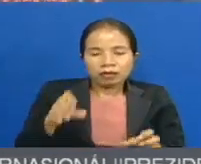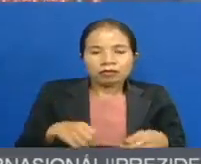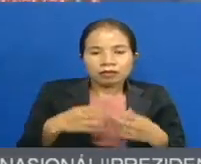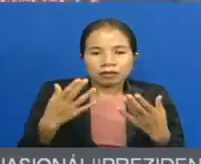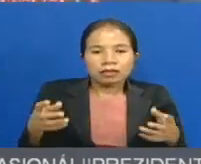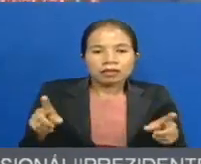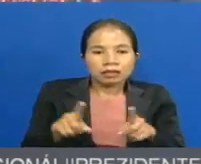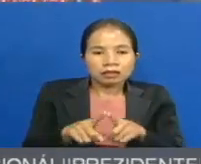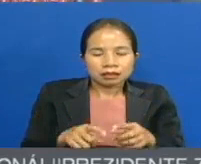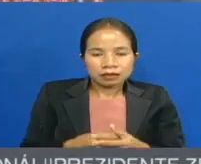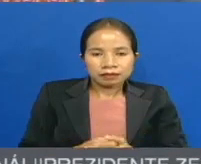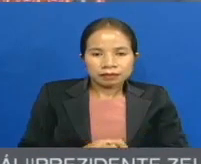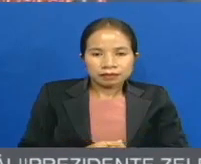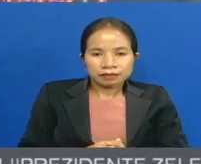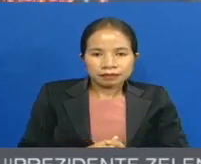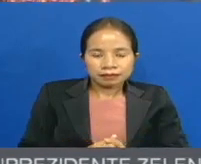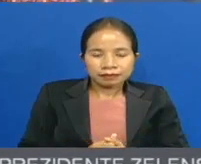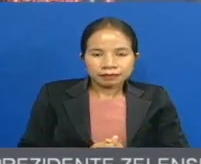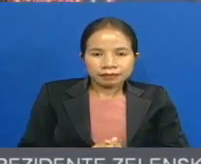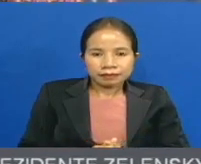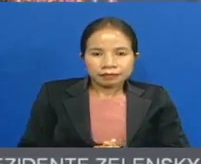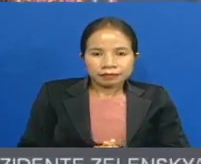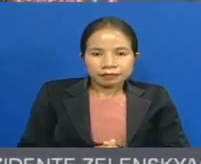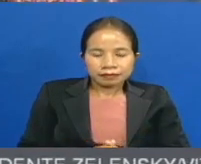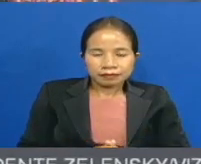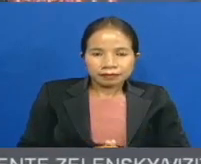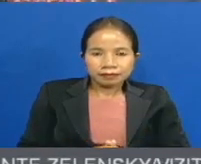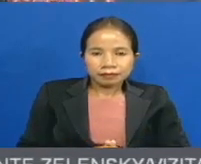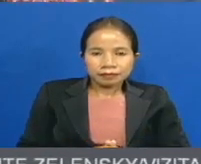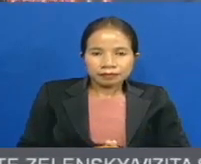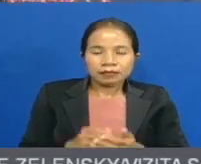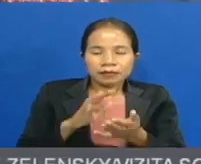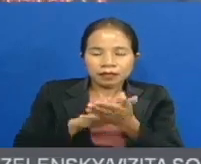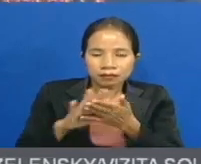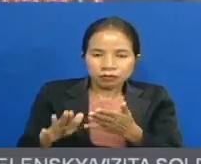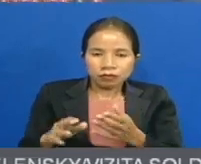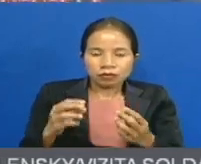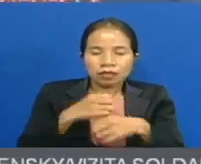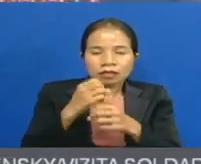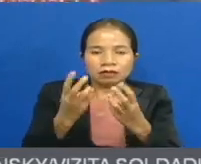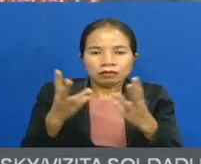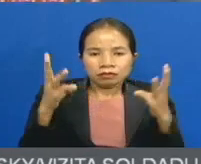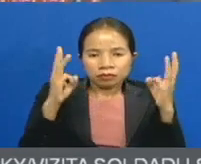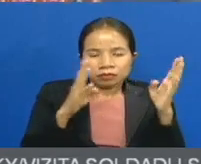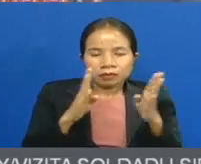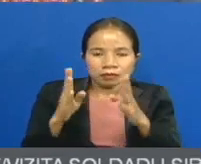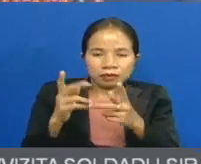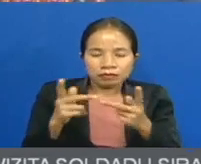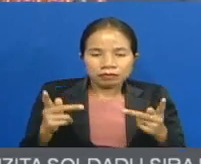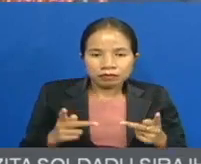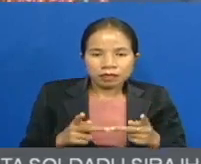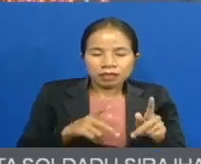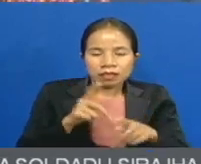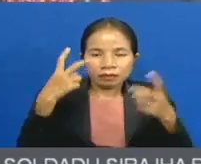sane anta ku se orsam ente pemo pane pa tadi ulu tadi ulu ku mo si talo lutu ita perpara fatin rumah para pena